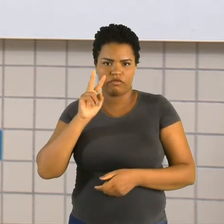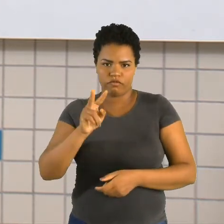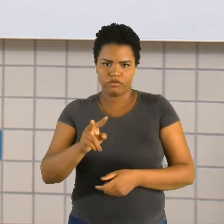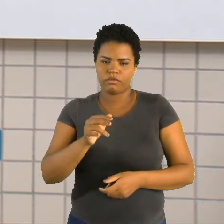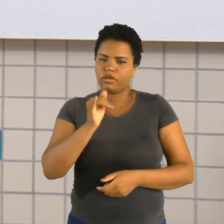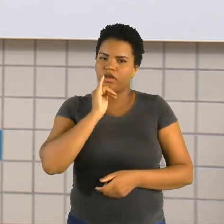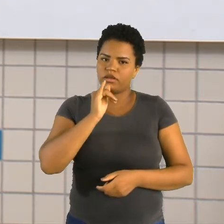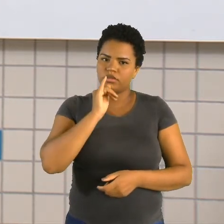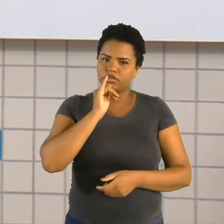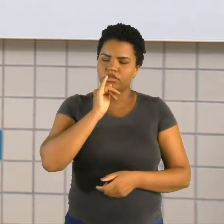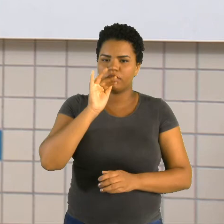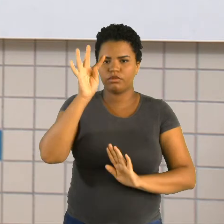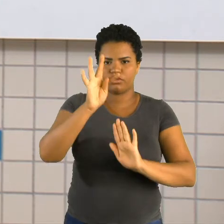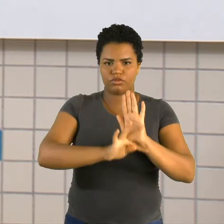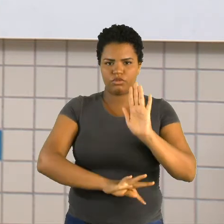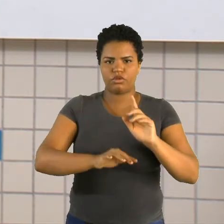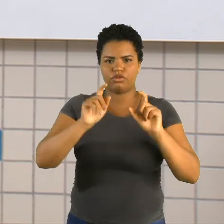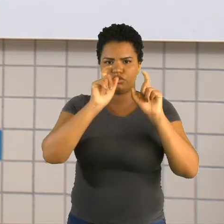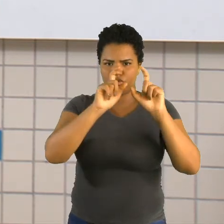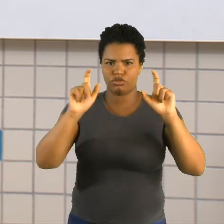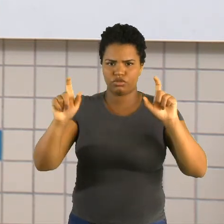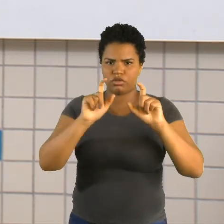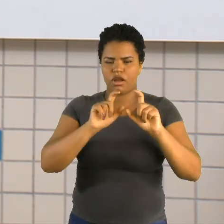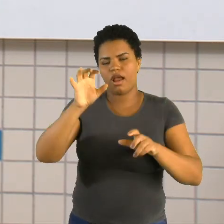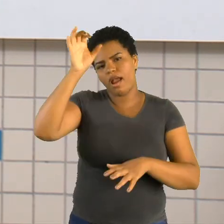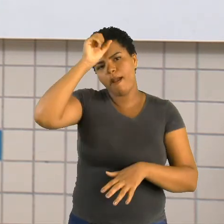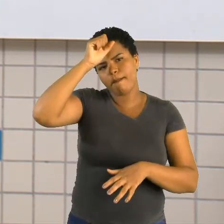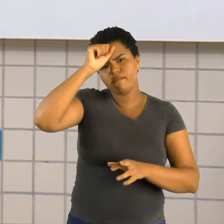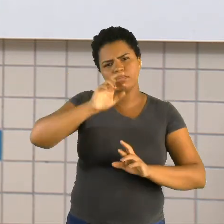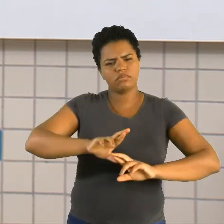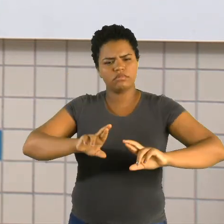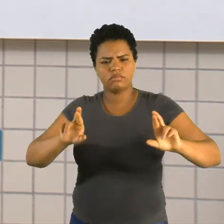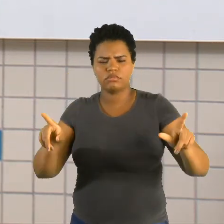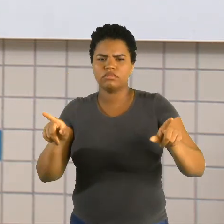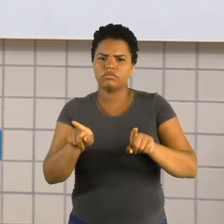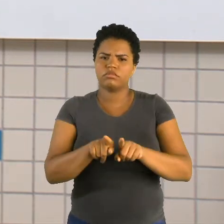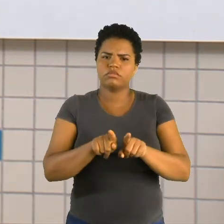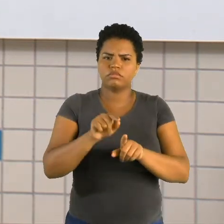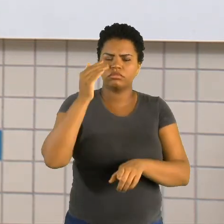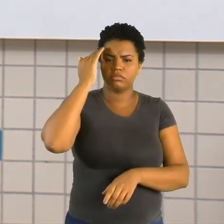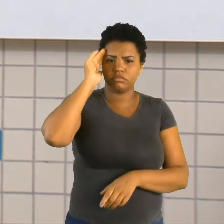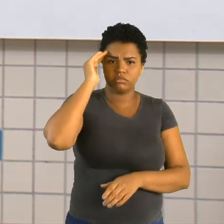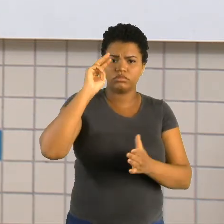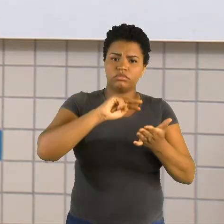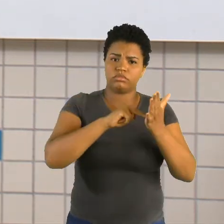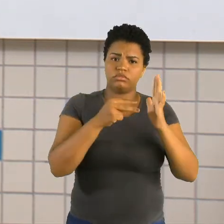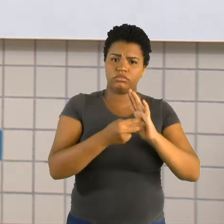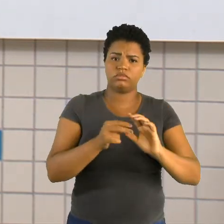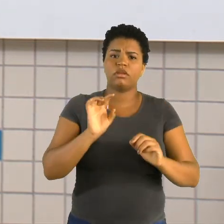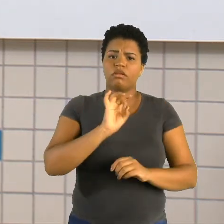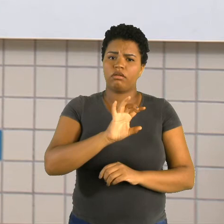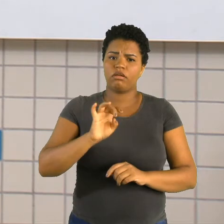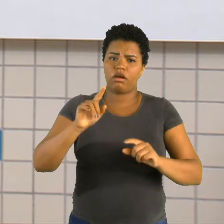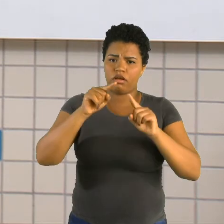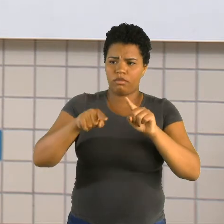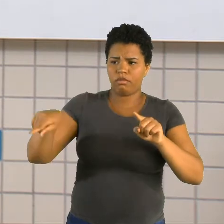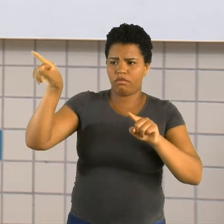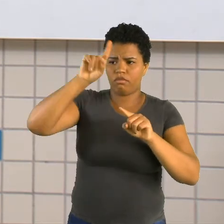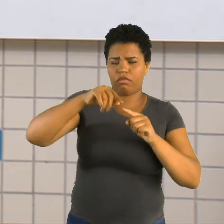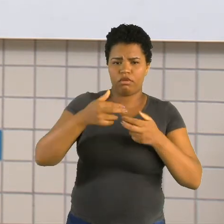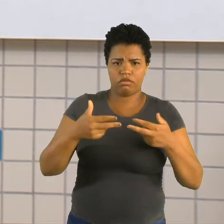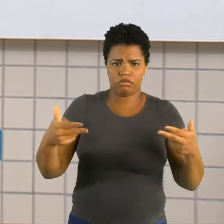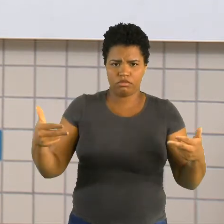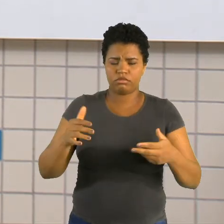tirinhas. Aprendemos a diferenciar e a entender o significado de alguns balões. No seu material